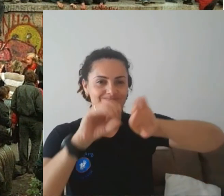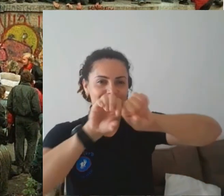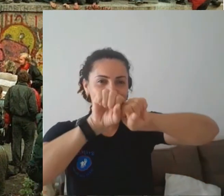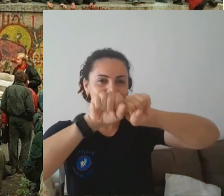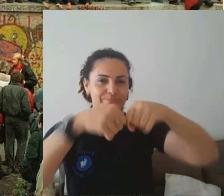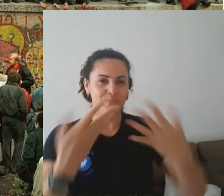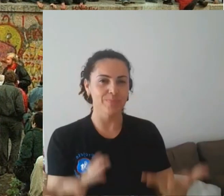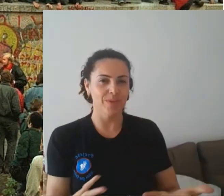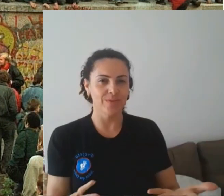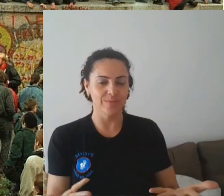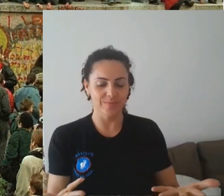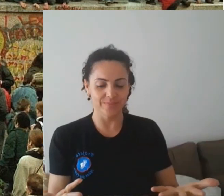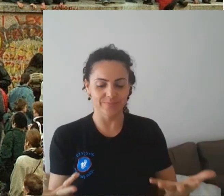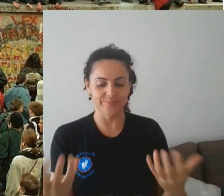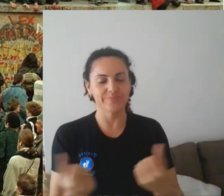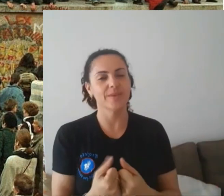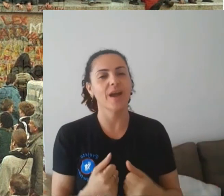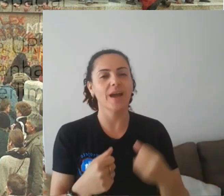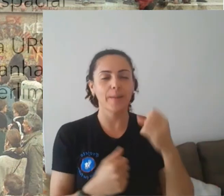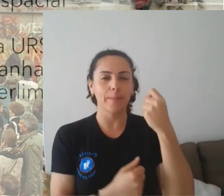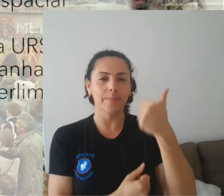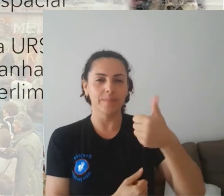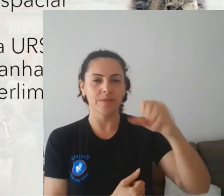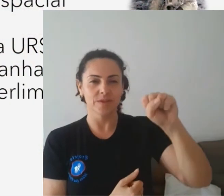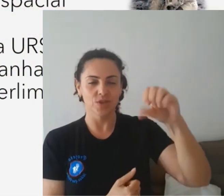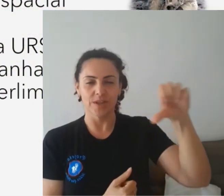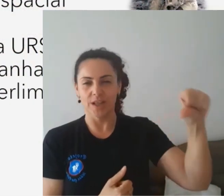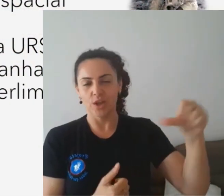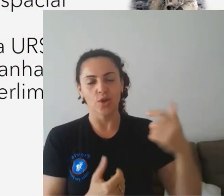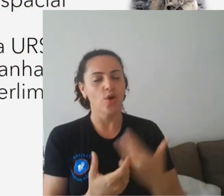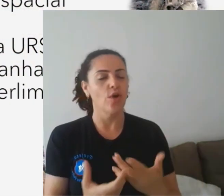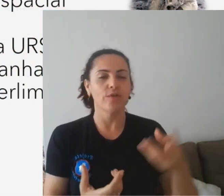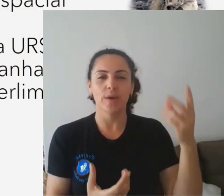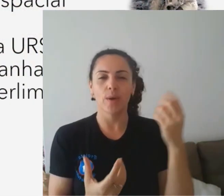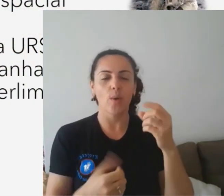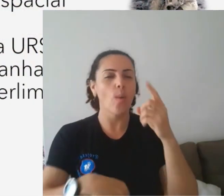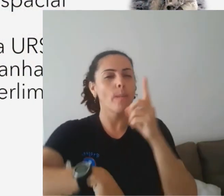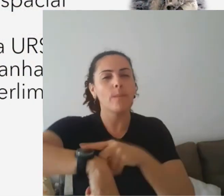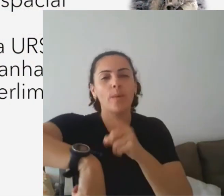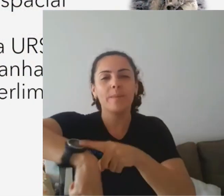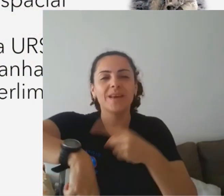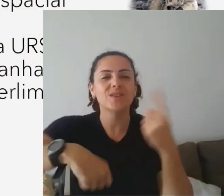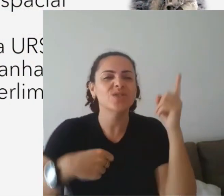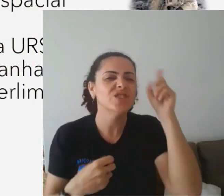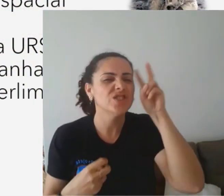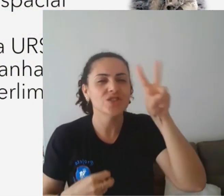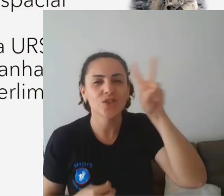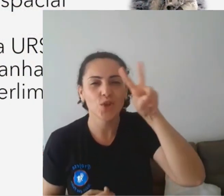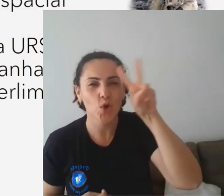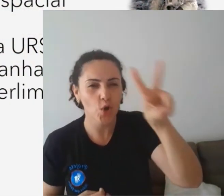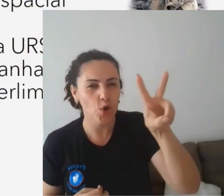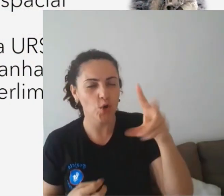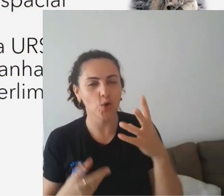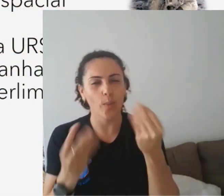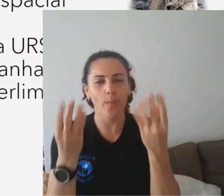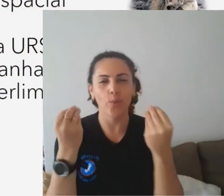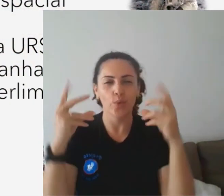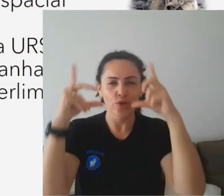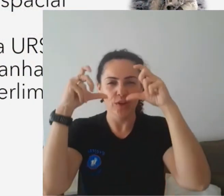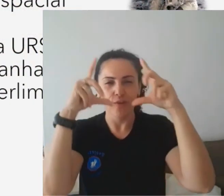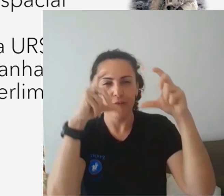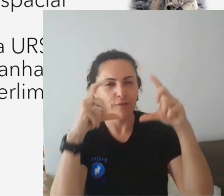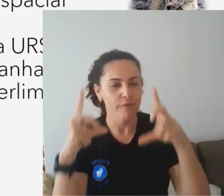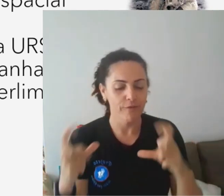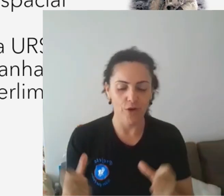Alemanha, tá? Esse momento foi histórico, um momento que foi filmado, fotografado, a gente tem aqui uma imagem Claro que não foram só as pessoas que derrubaram, depois